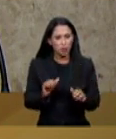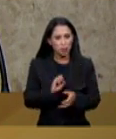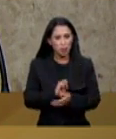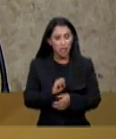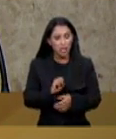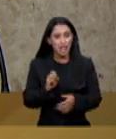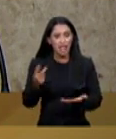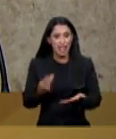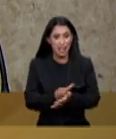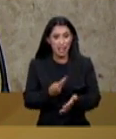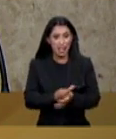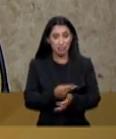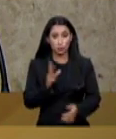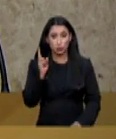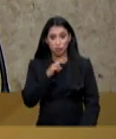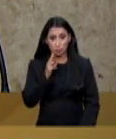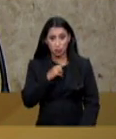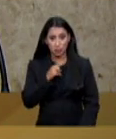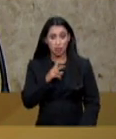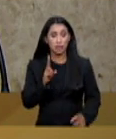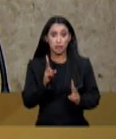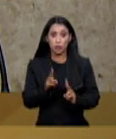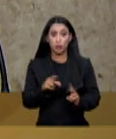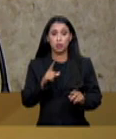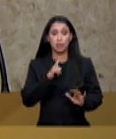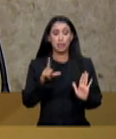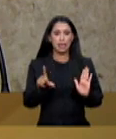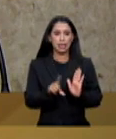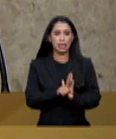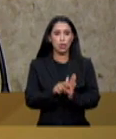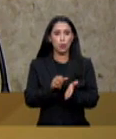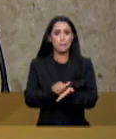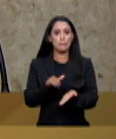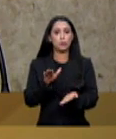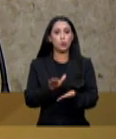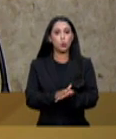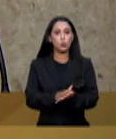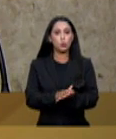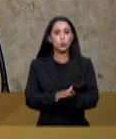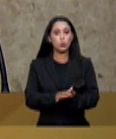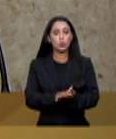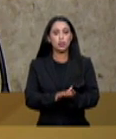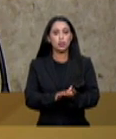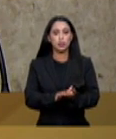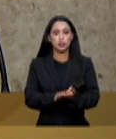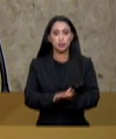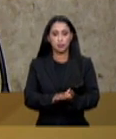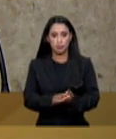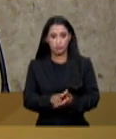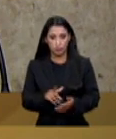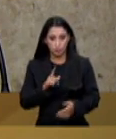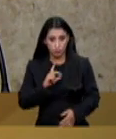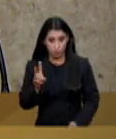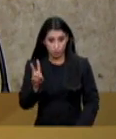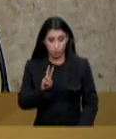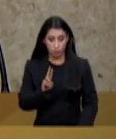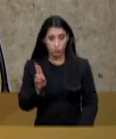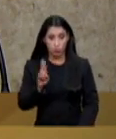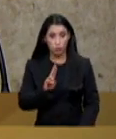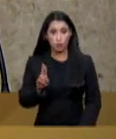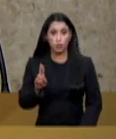situação de emergência, como diz a lei, é uma multa pelo fato de usar indevidamente